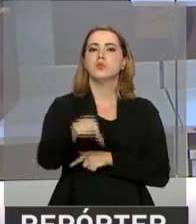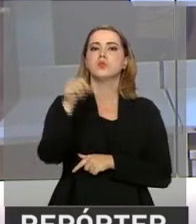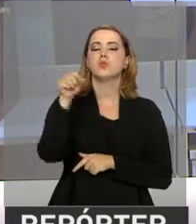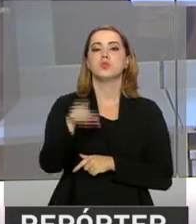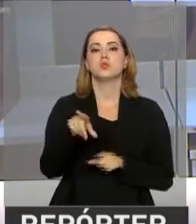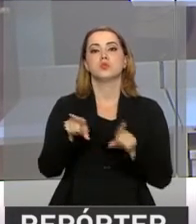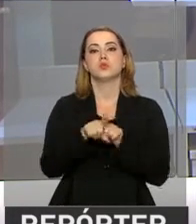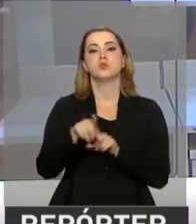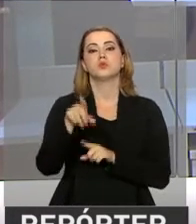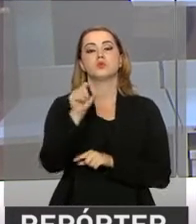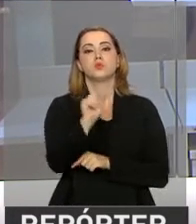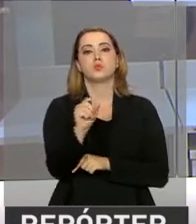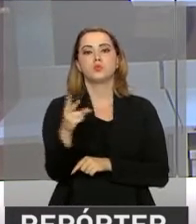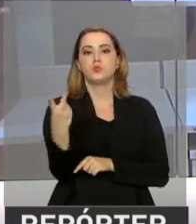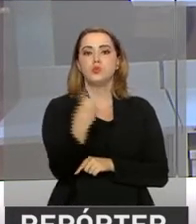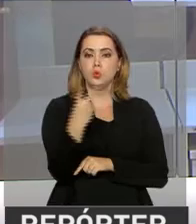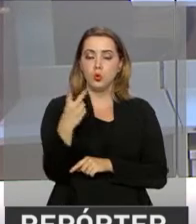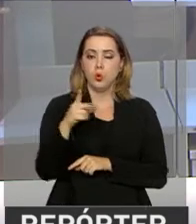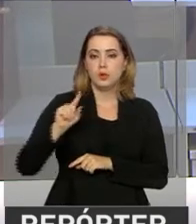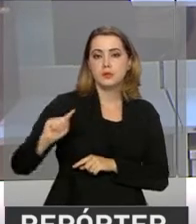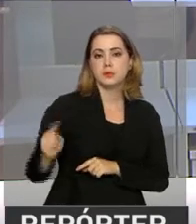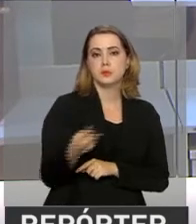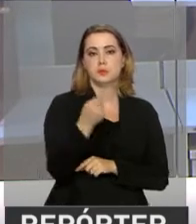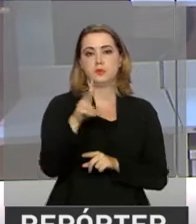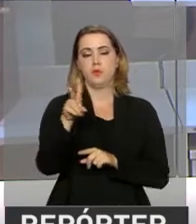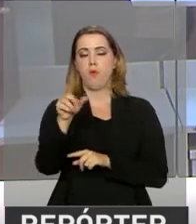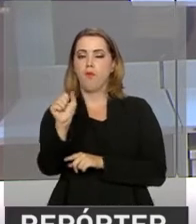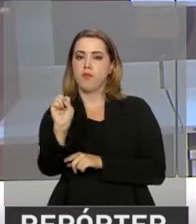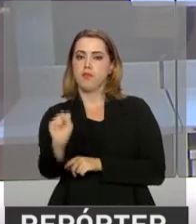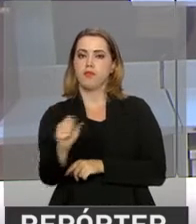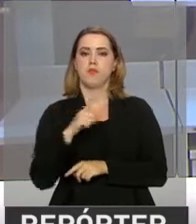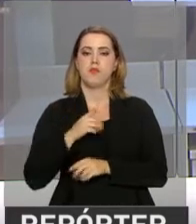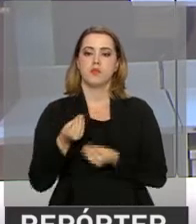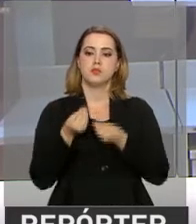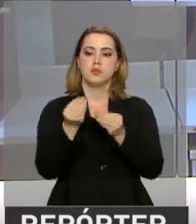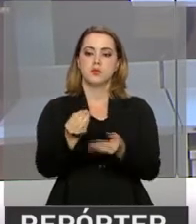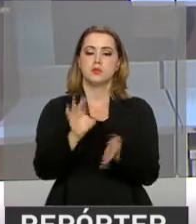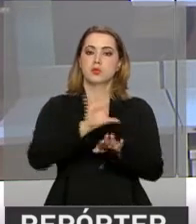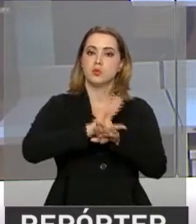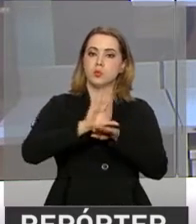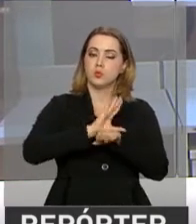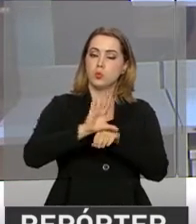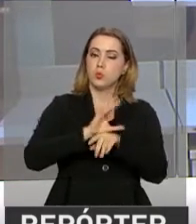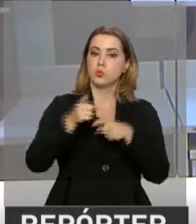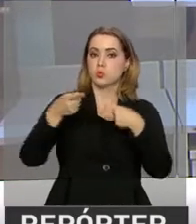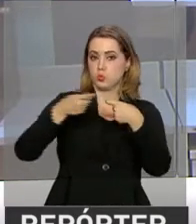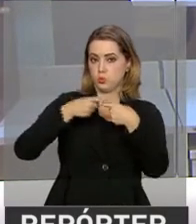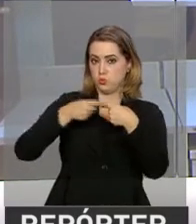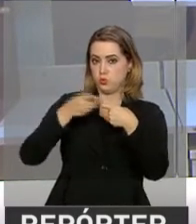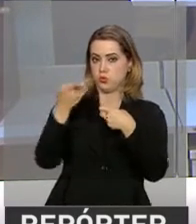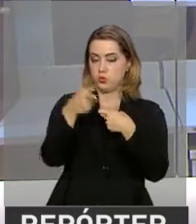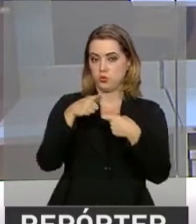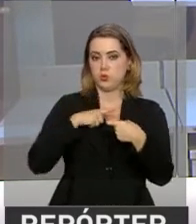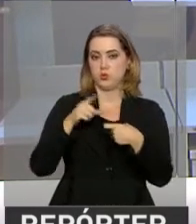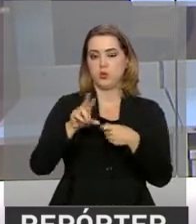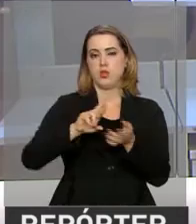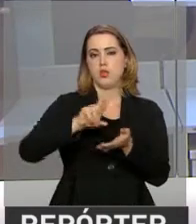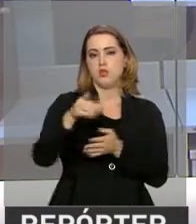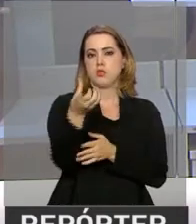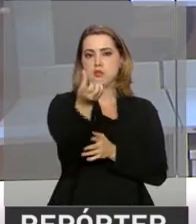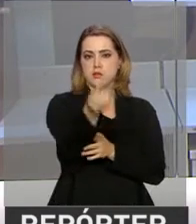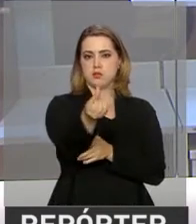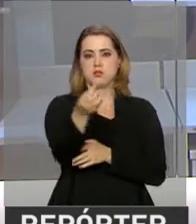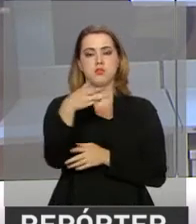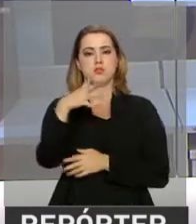ofertar mais de 2.000 vagas para cursos de medicina em todo o país. Entre os centros universitários selecionados estão 6